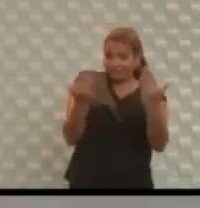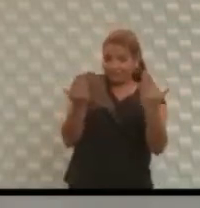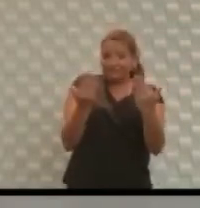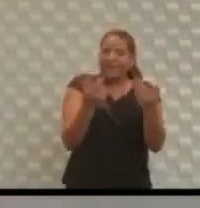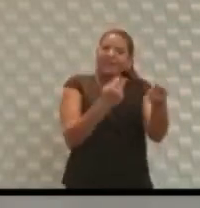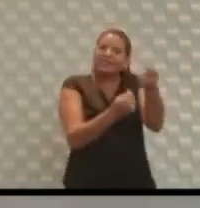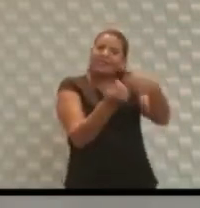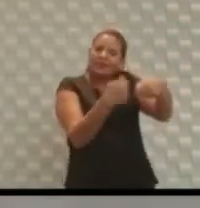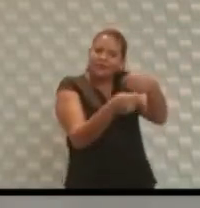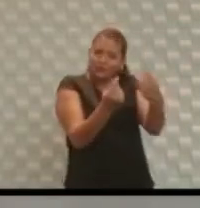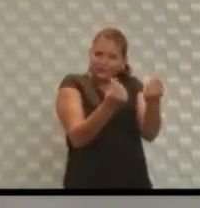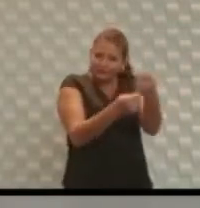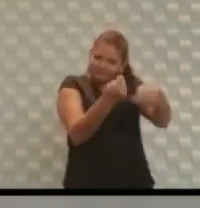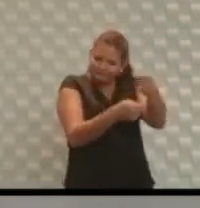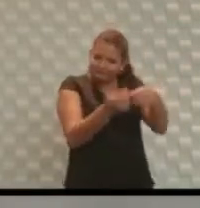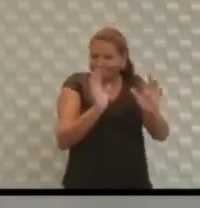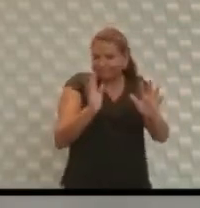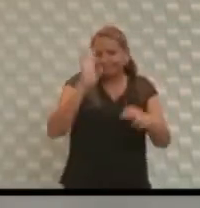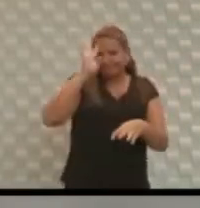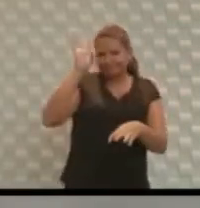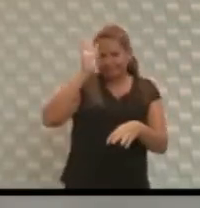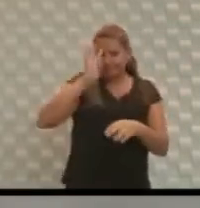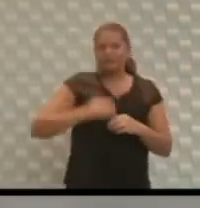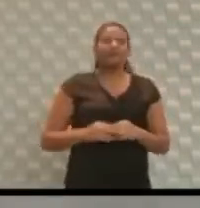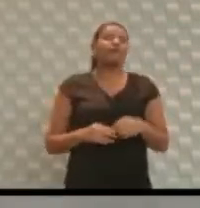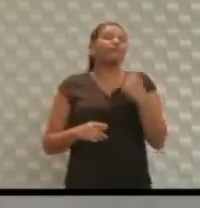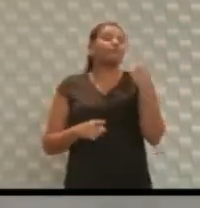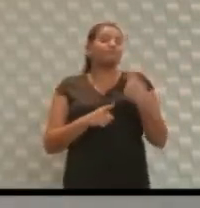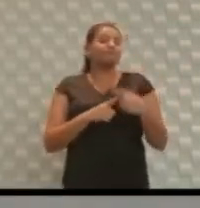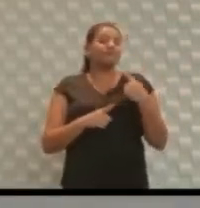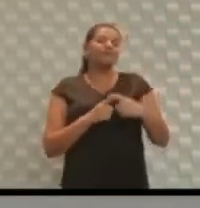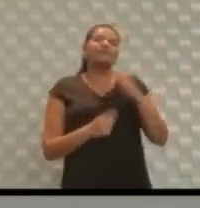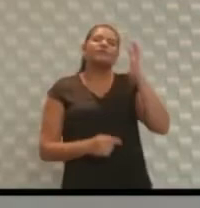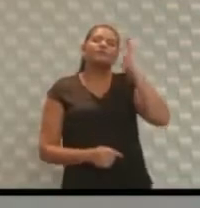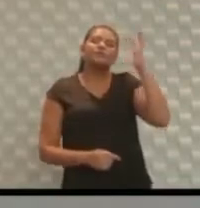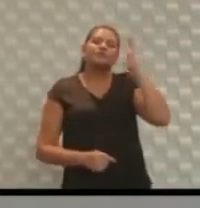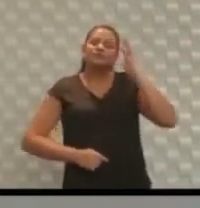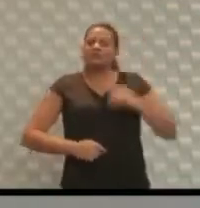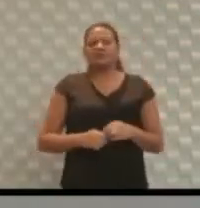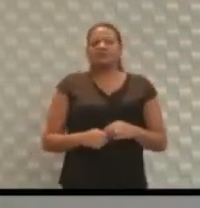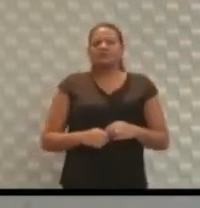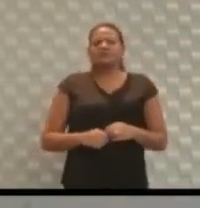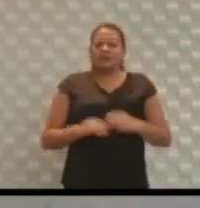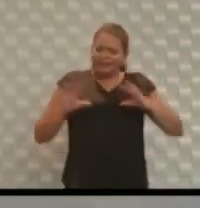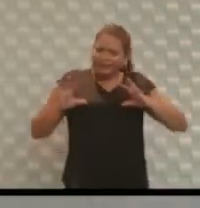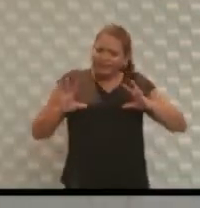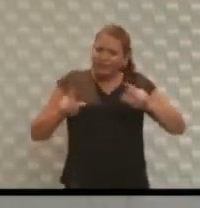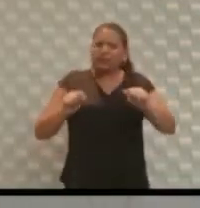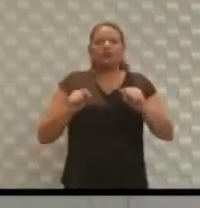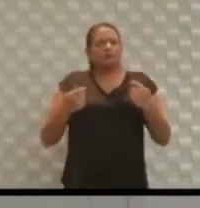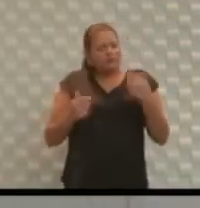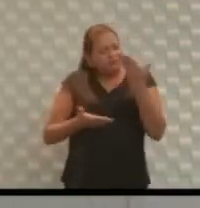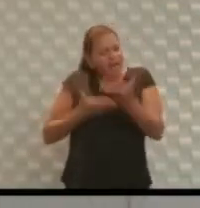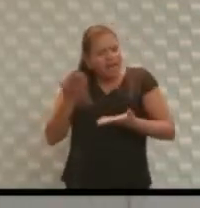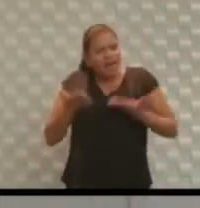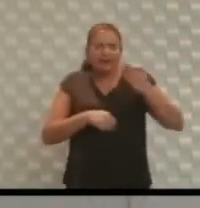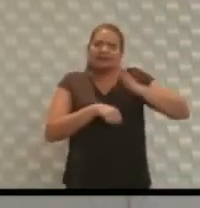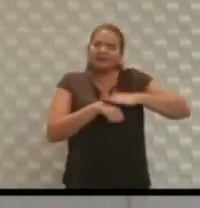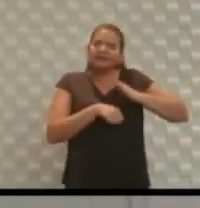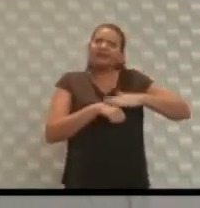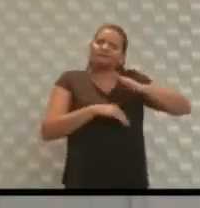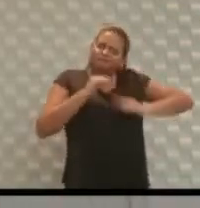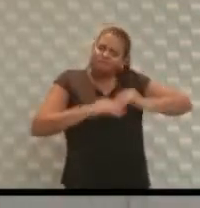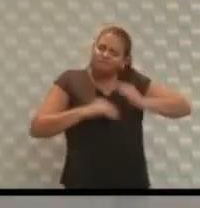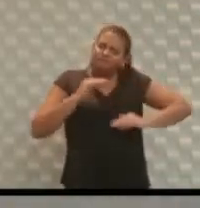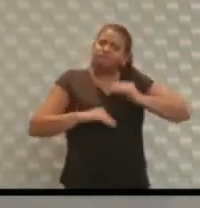Sabe, se você abre um negócio, você vai fazer tudo para dar certo. Casamento é assim, você tem que fazer tudo para dar certo, porque é a honra do